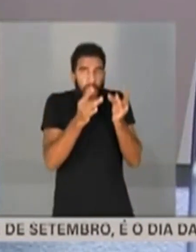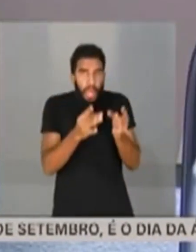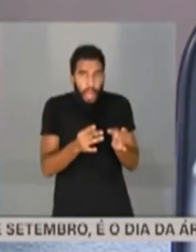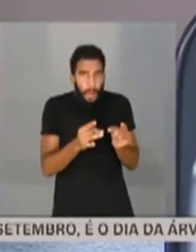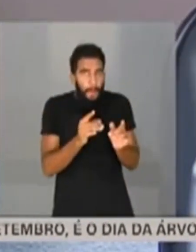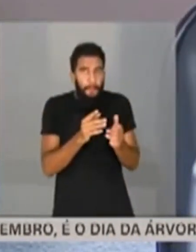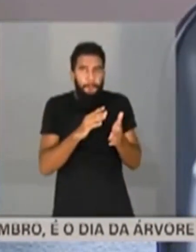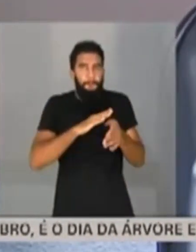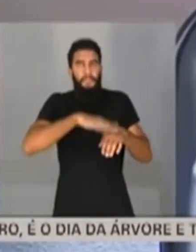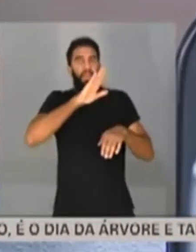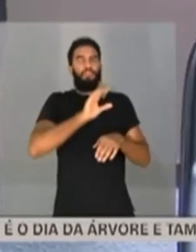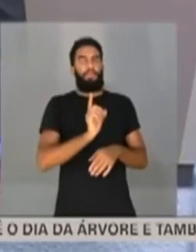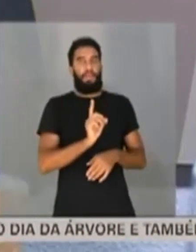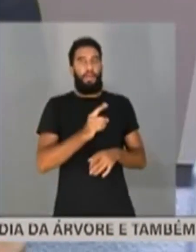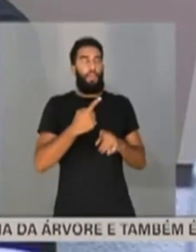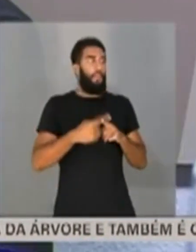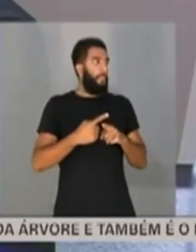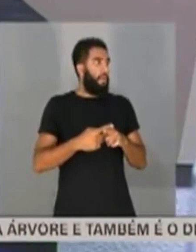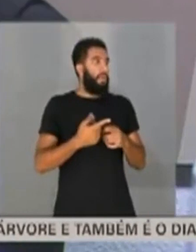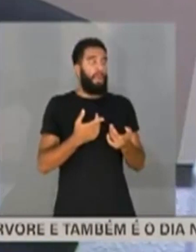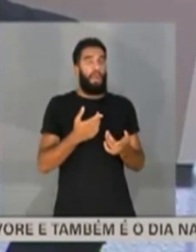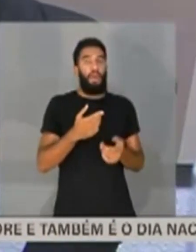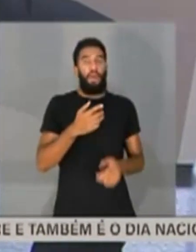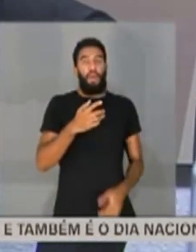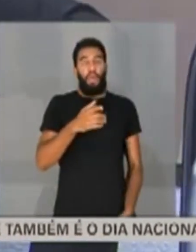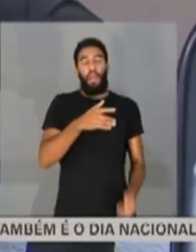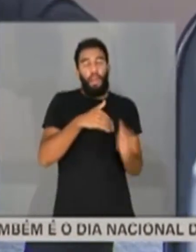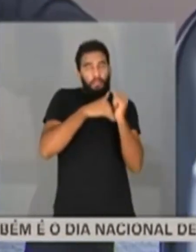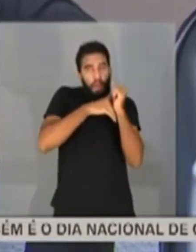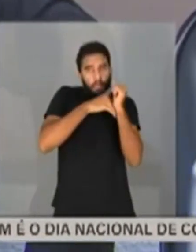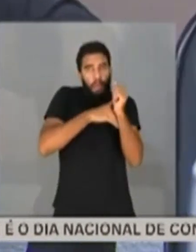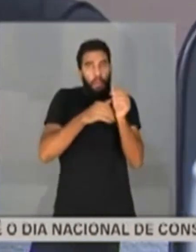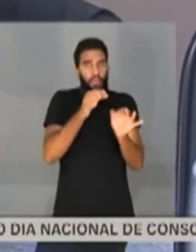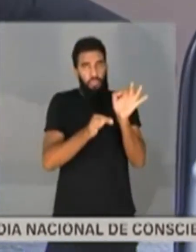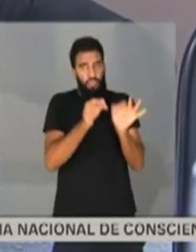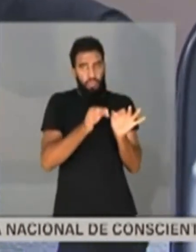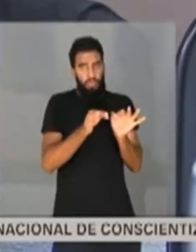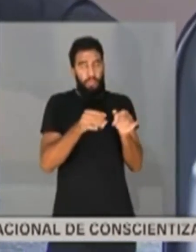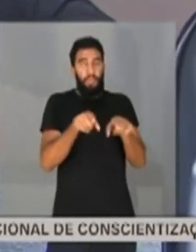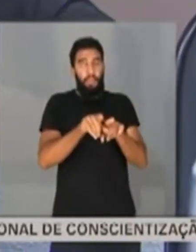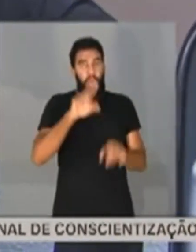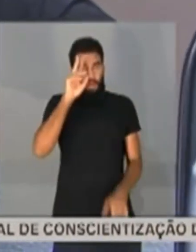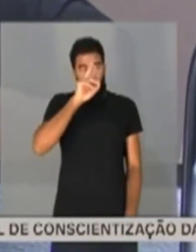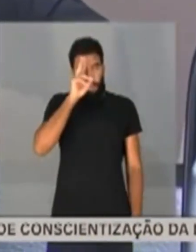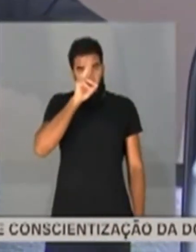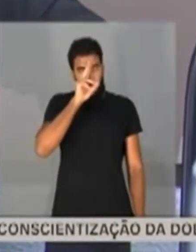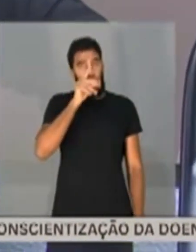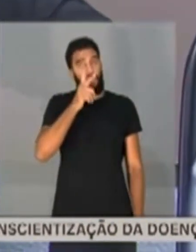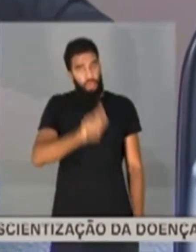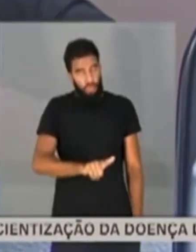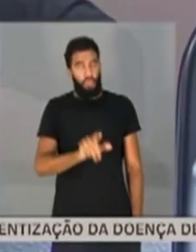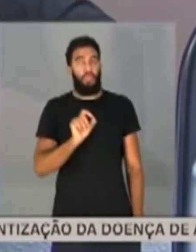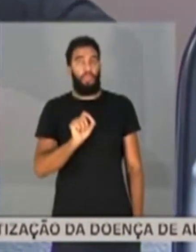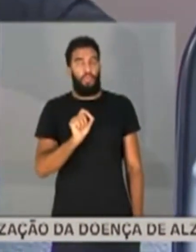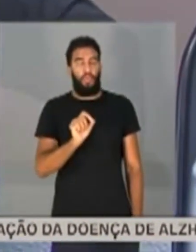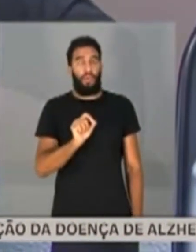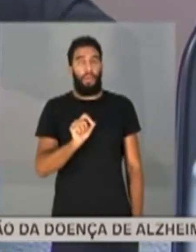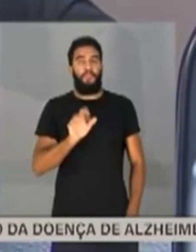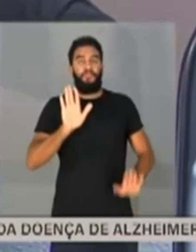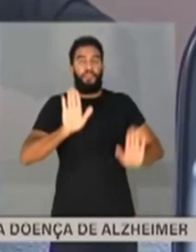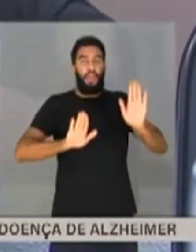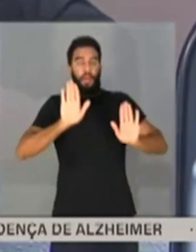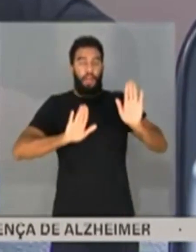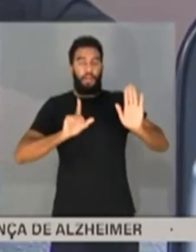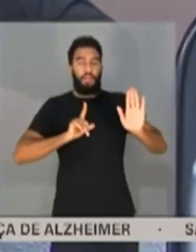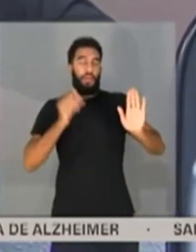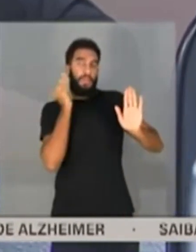de 2021 e negou ter cometido o crime de prevaricação. Vale ressaltar, mais uma vez, que a licitação em que houve